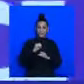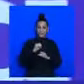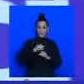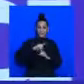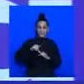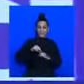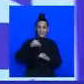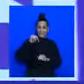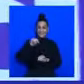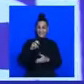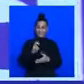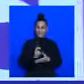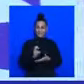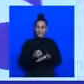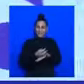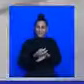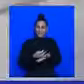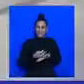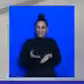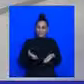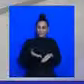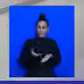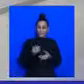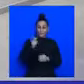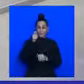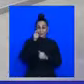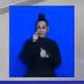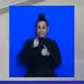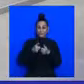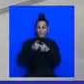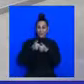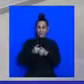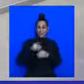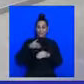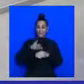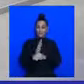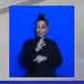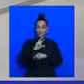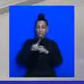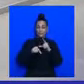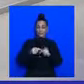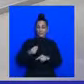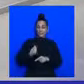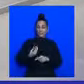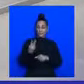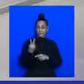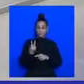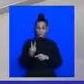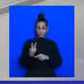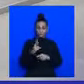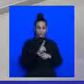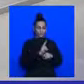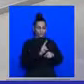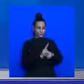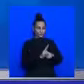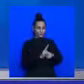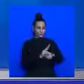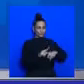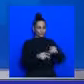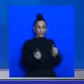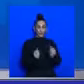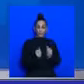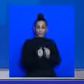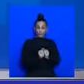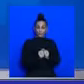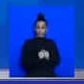e dele sortearemos as 5 dezenas da quina. Para conferir e validar esse sorteio, eu conto com a presença de duas auditoras populares.